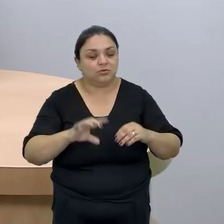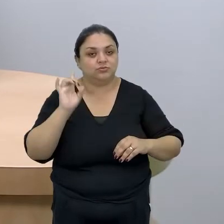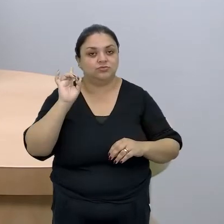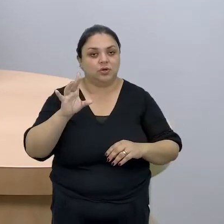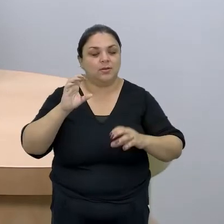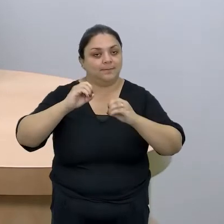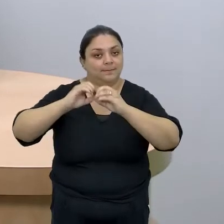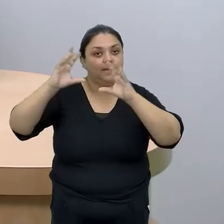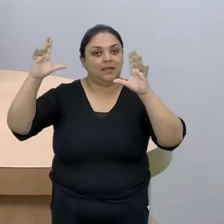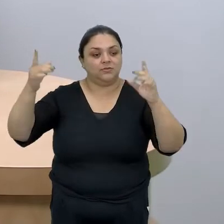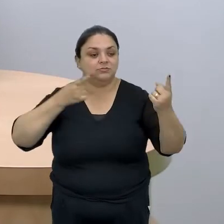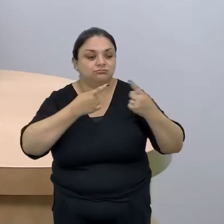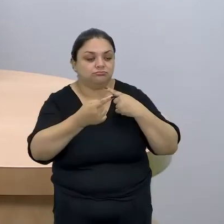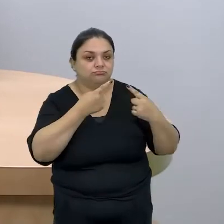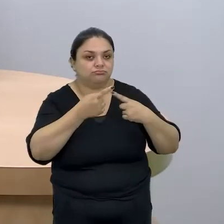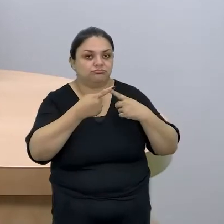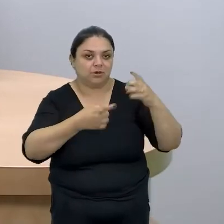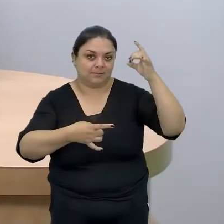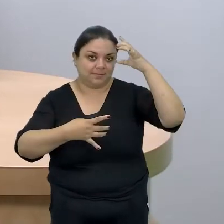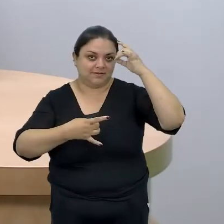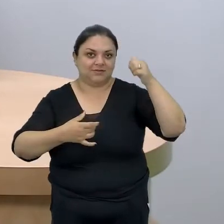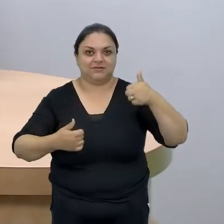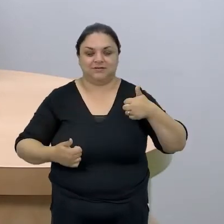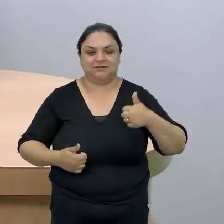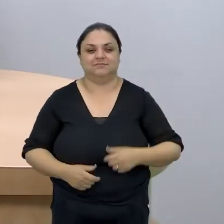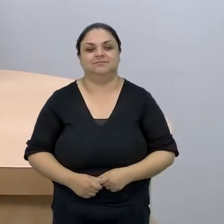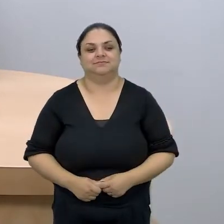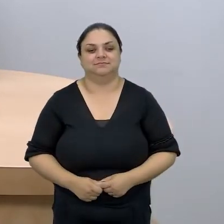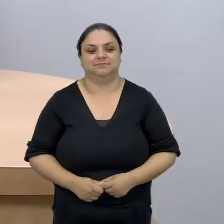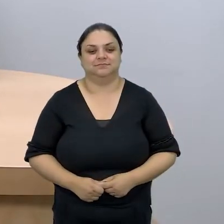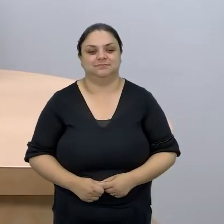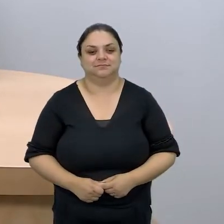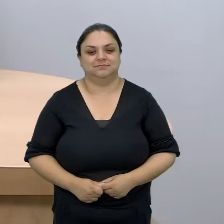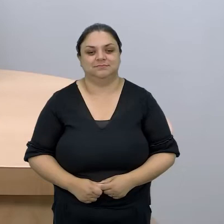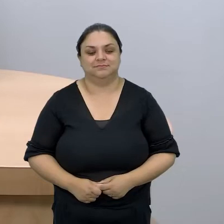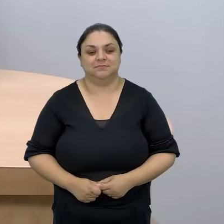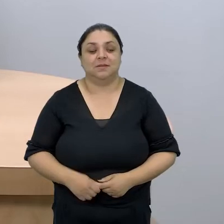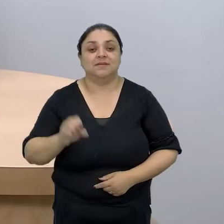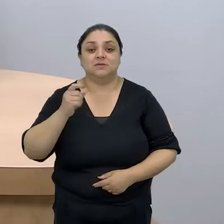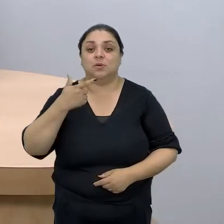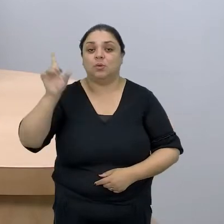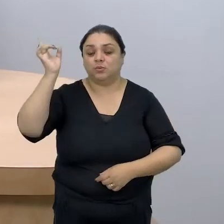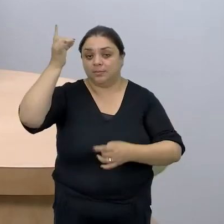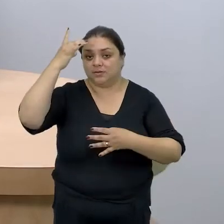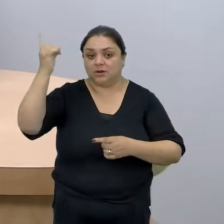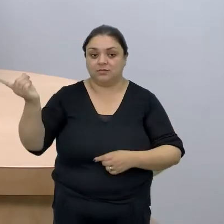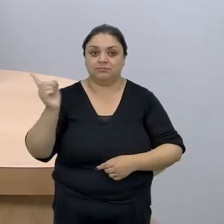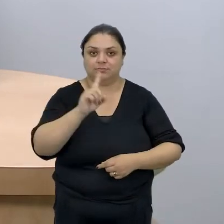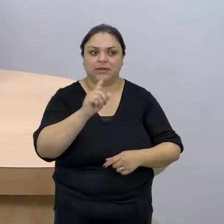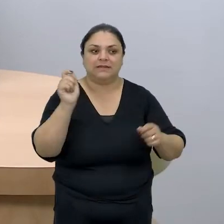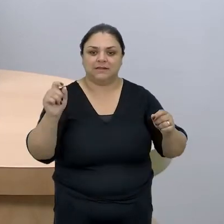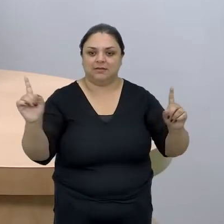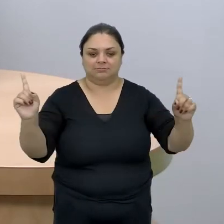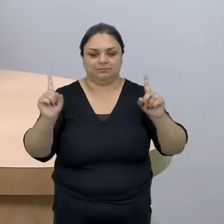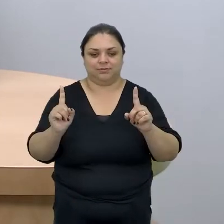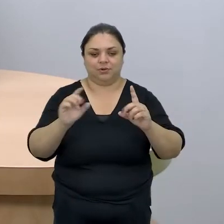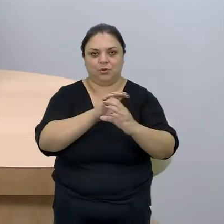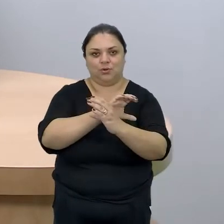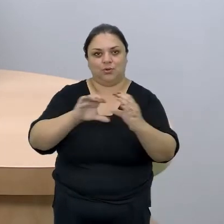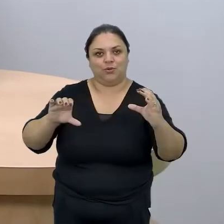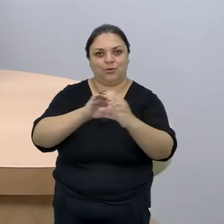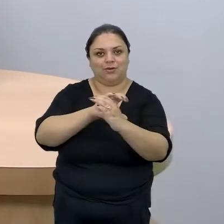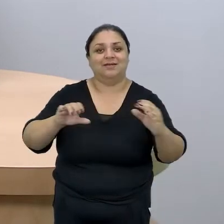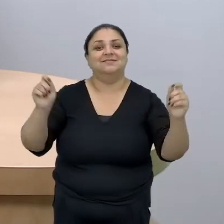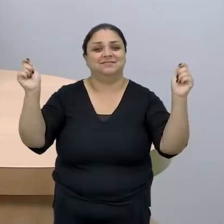balãozinho. Então a gente tá contando uma história usando o balãozinho. E aí, se a gente colocar um outro personagem, a gente pode fazer eles se comunicarem. Legal. Só que é o que eu